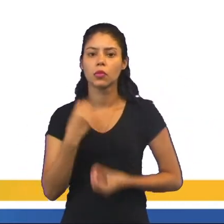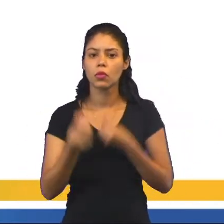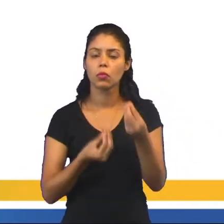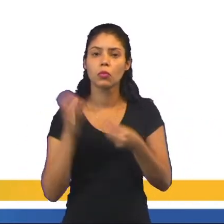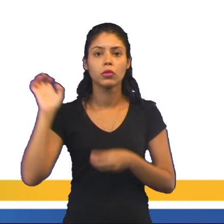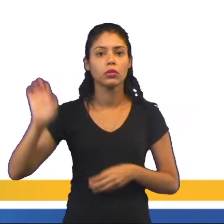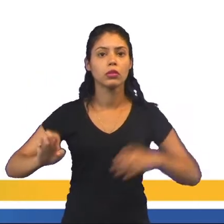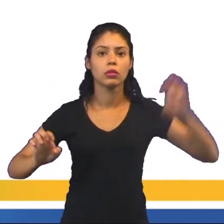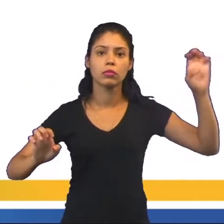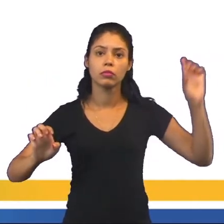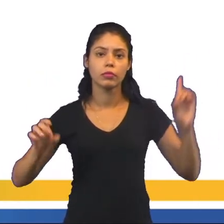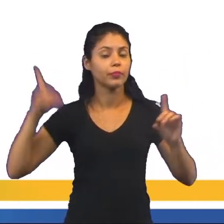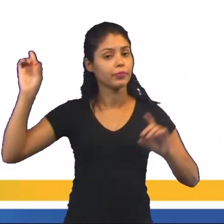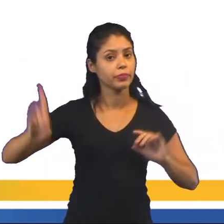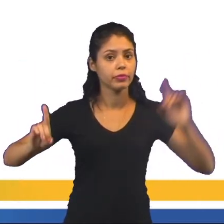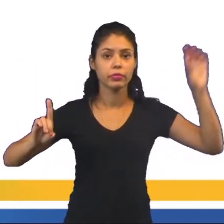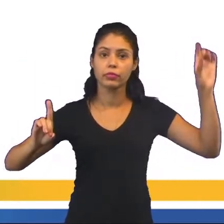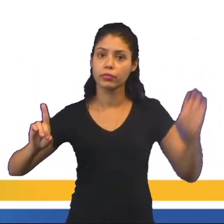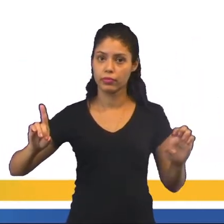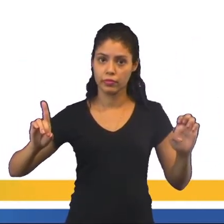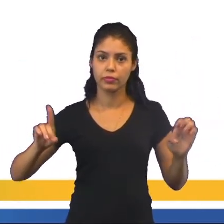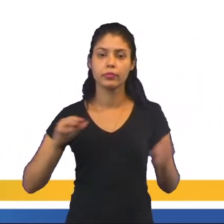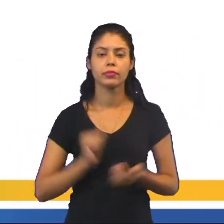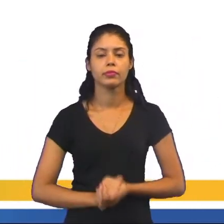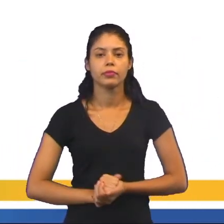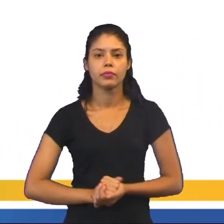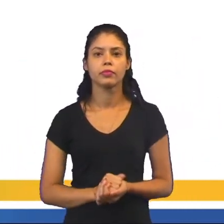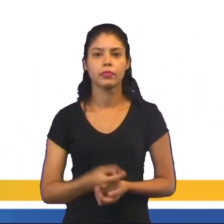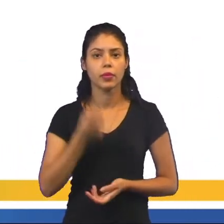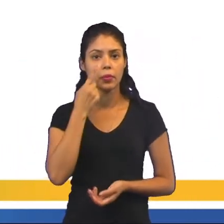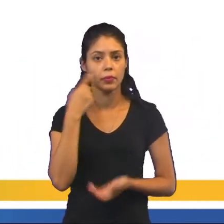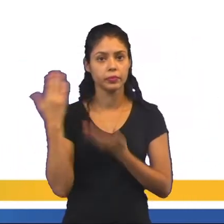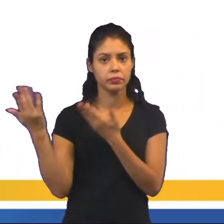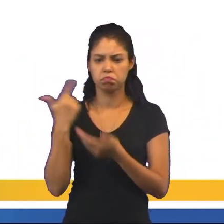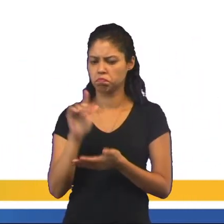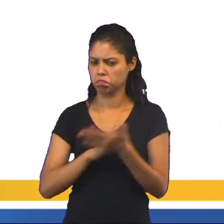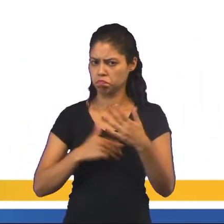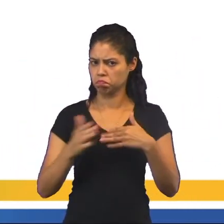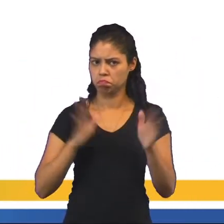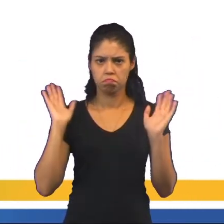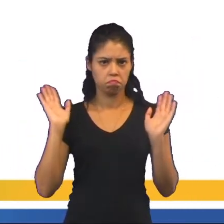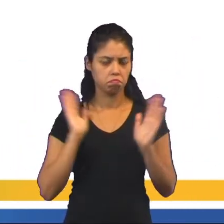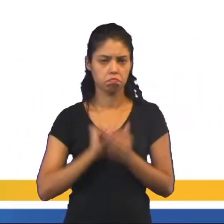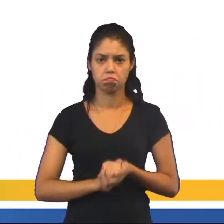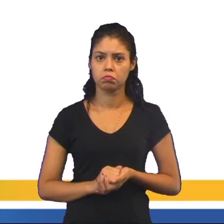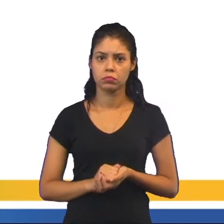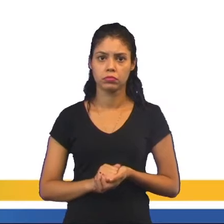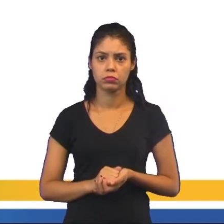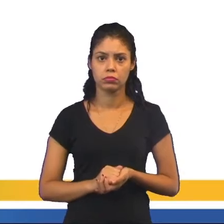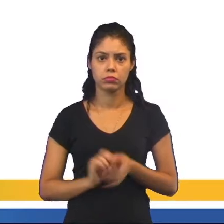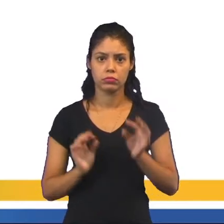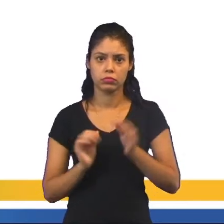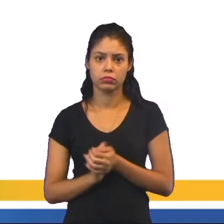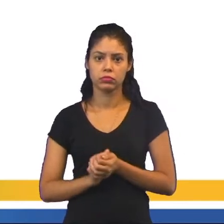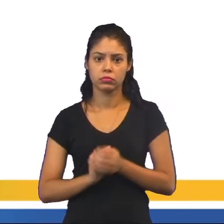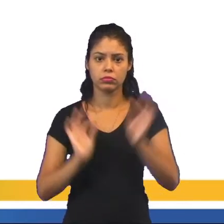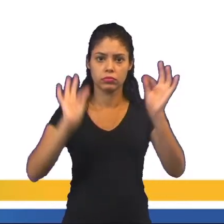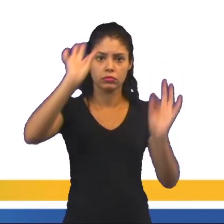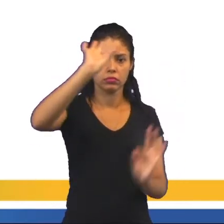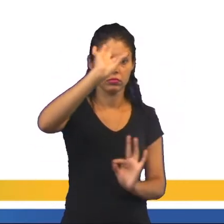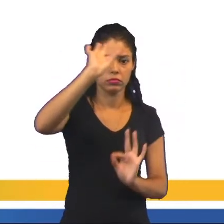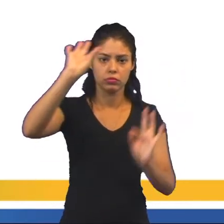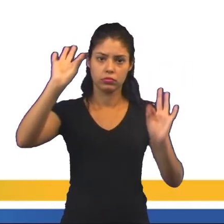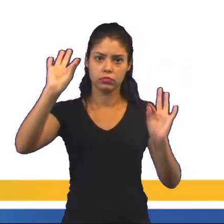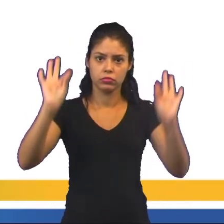para o lado esquerdo como para o lado direito, tá? Então aí não interessa se ela vai estar vertical,